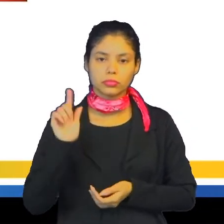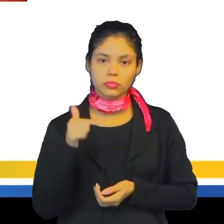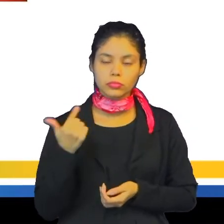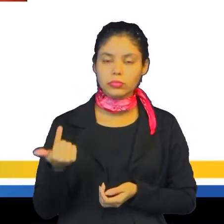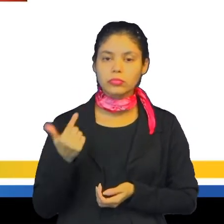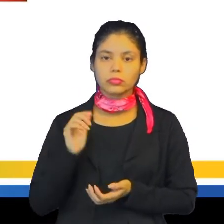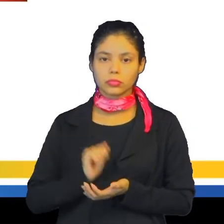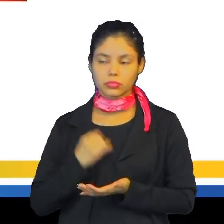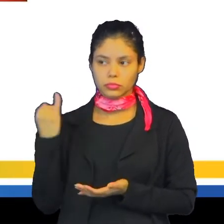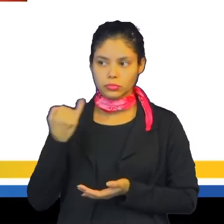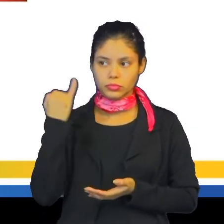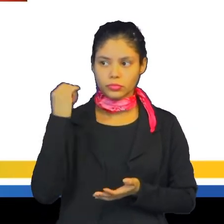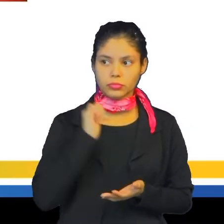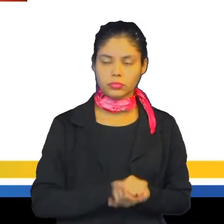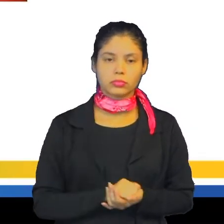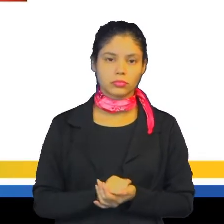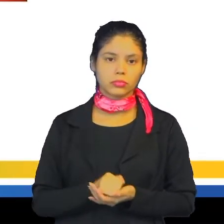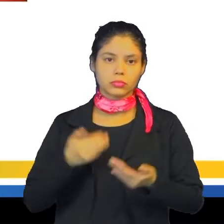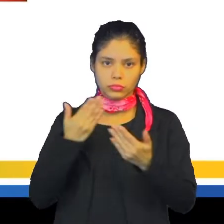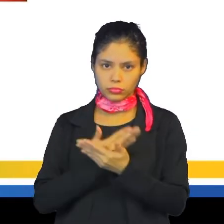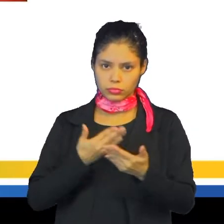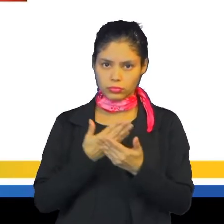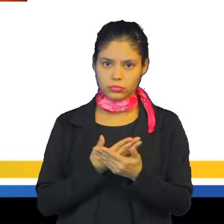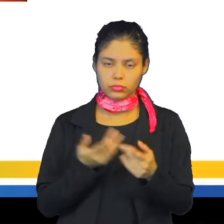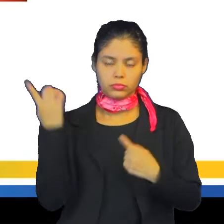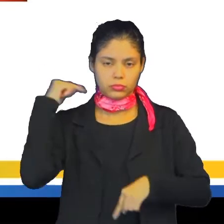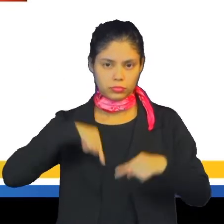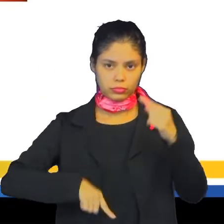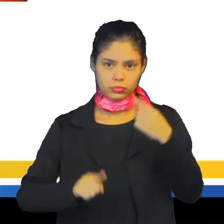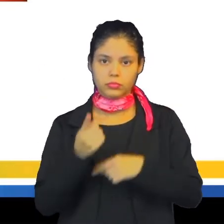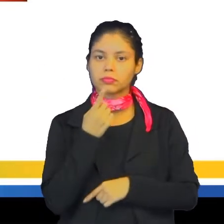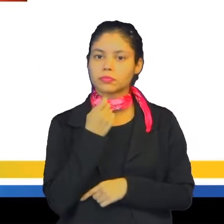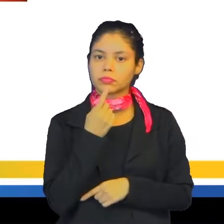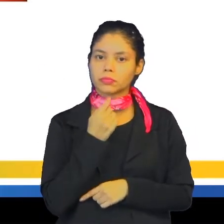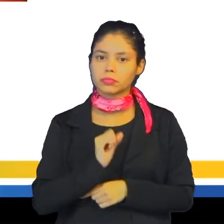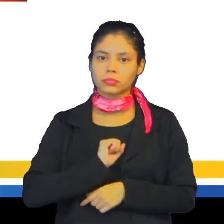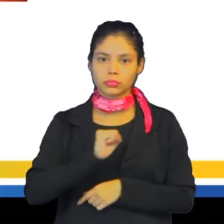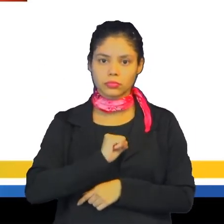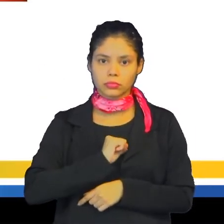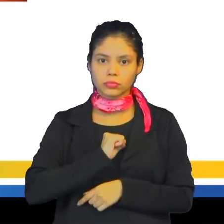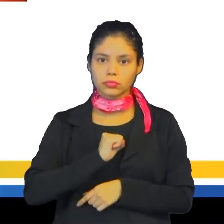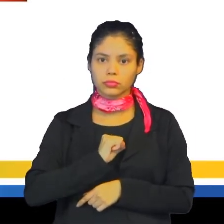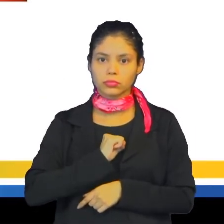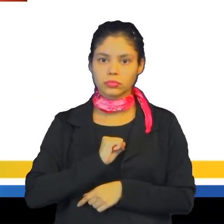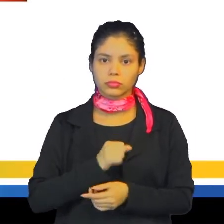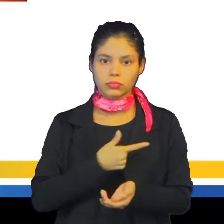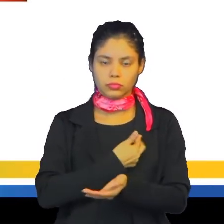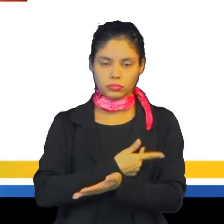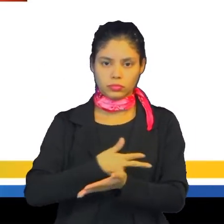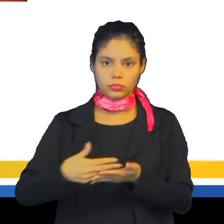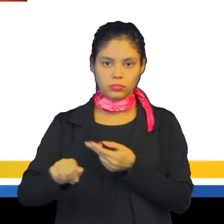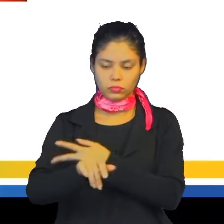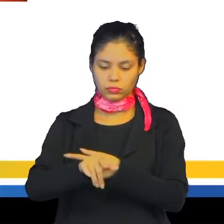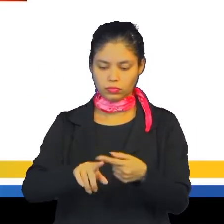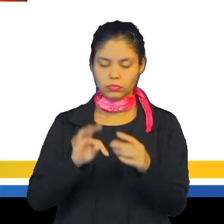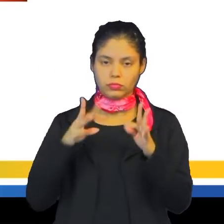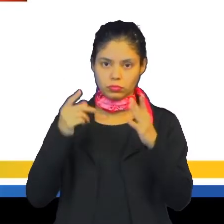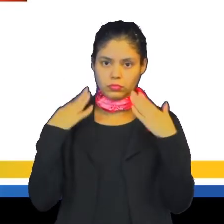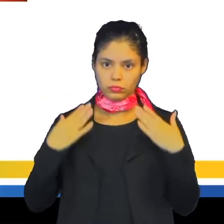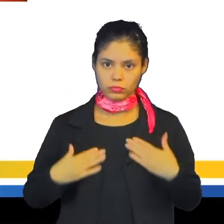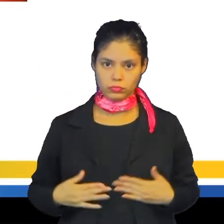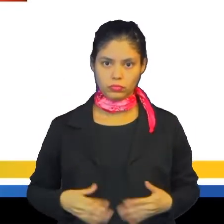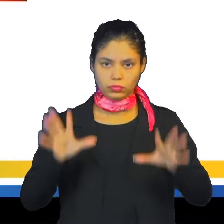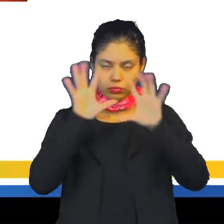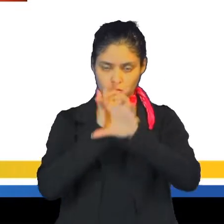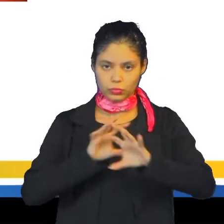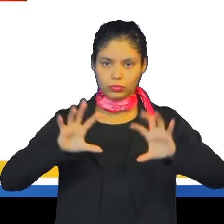Outras funções: manter o sangue em circulação, fluindo do coração para as artérias e das veias para o coração, conduzir o